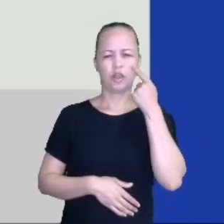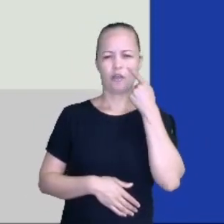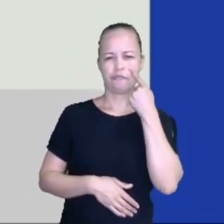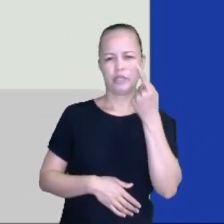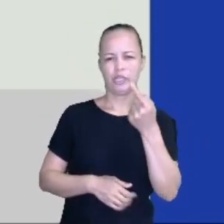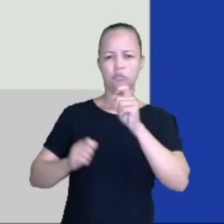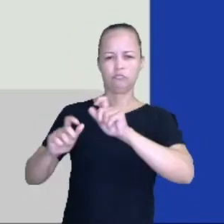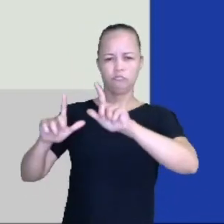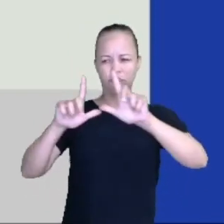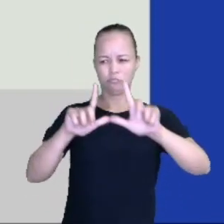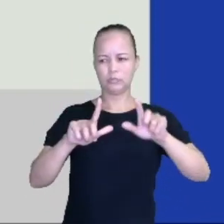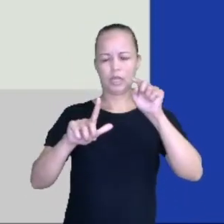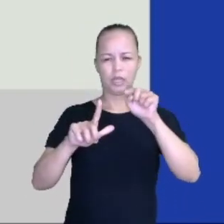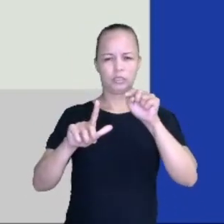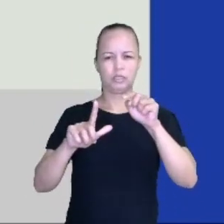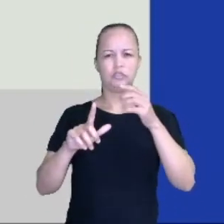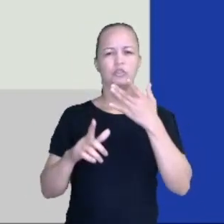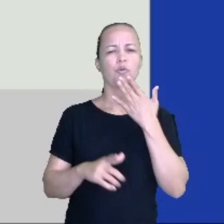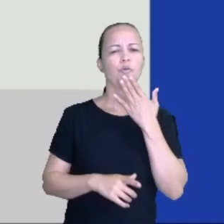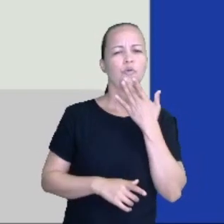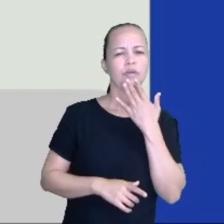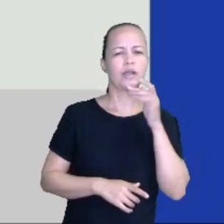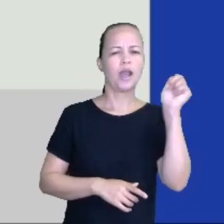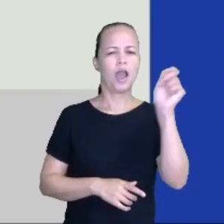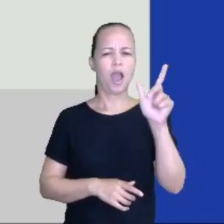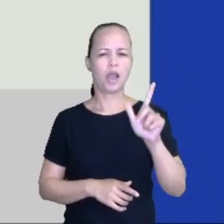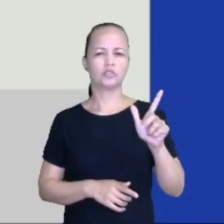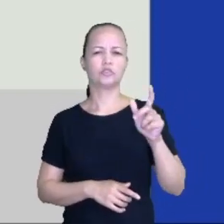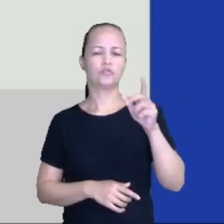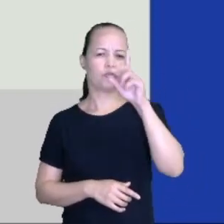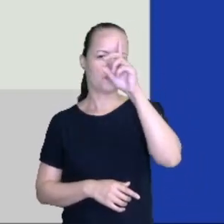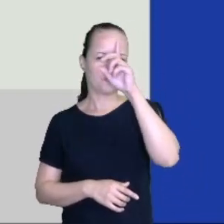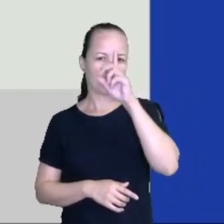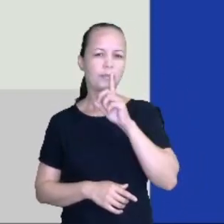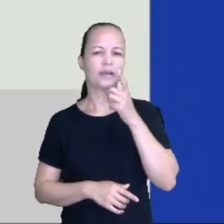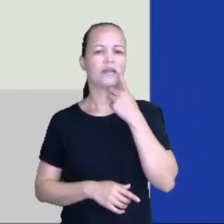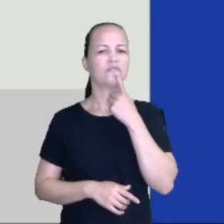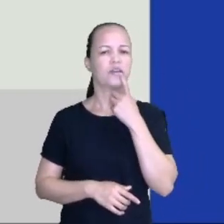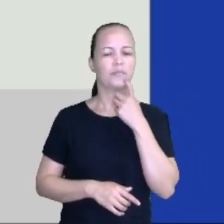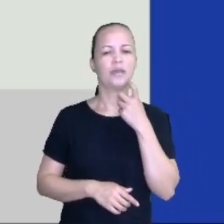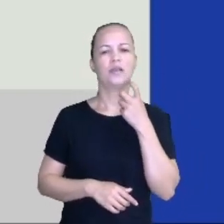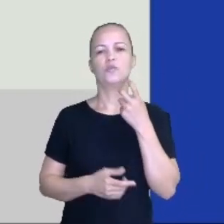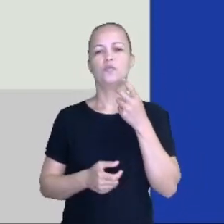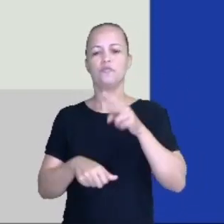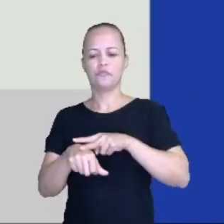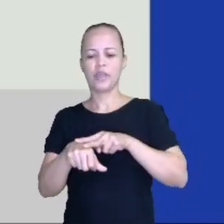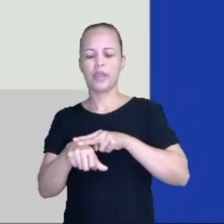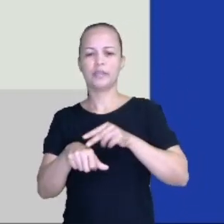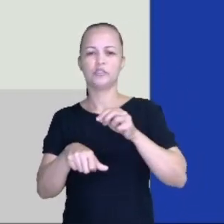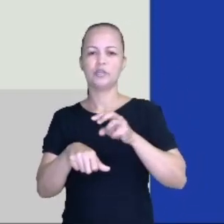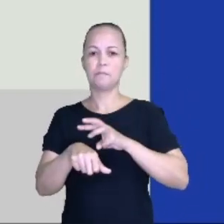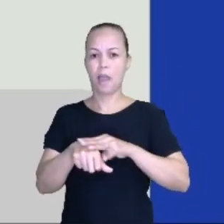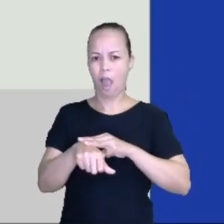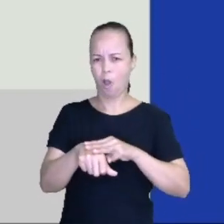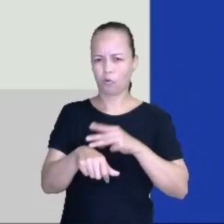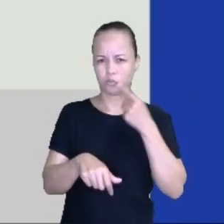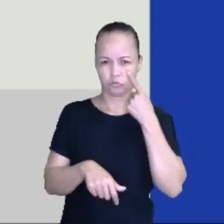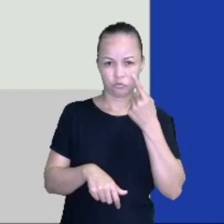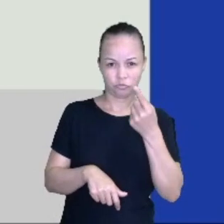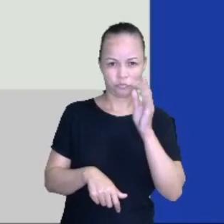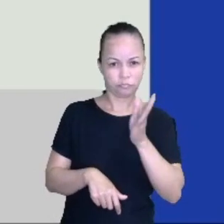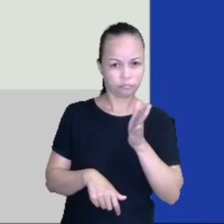essas lixeirinhas coloridas. Azul, vermelho, amarelo, verde e marrom. São as mais comuns que você encontra por